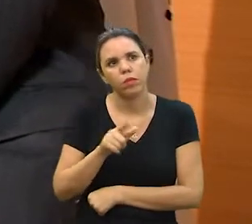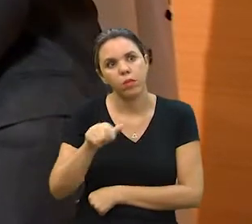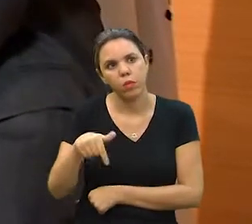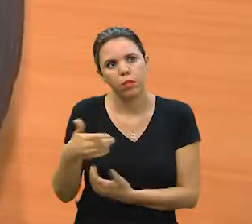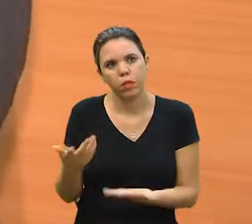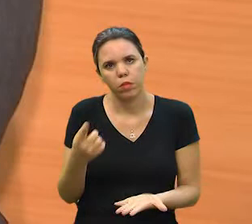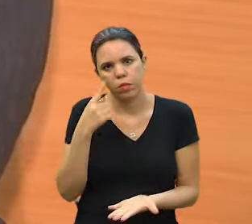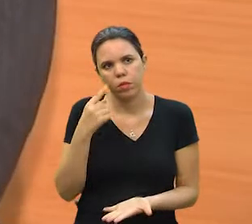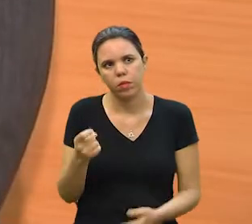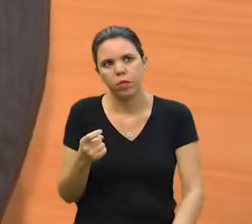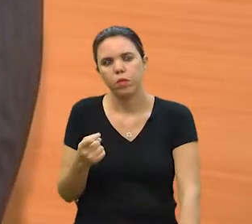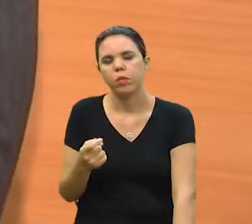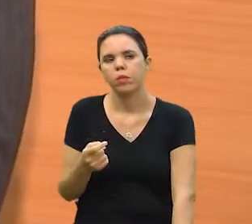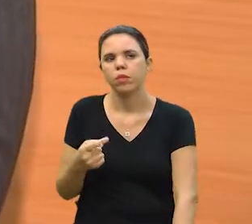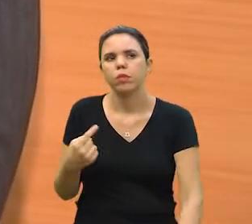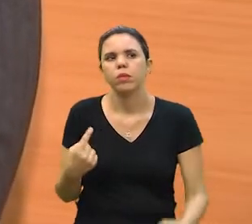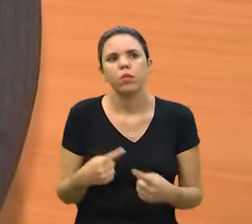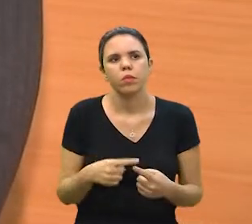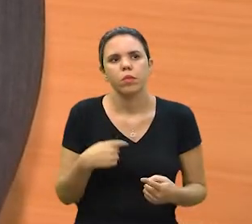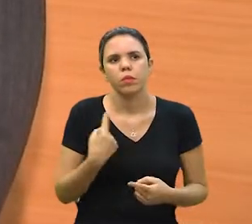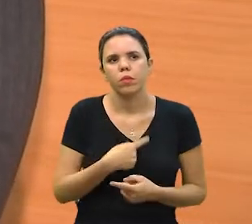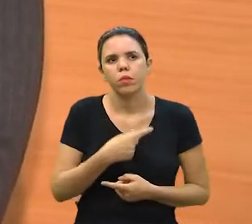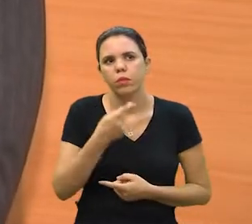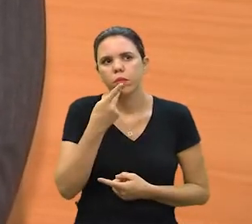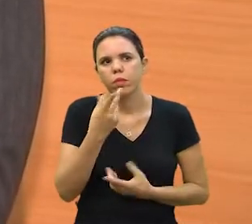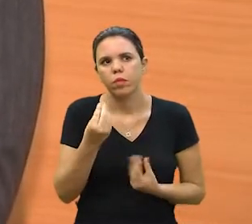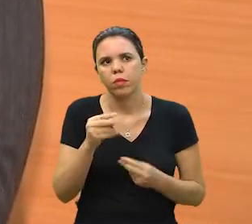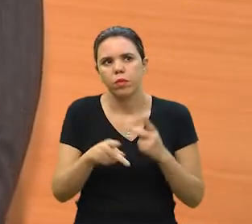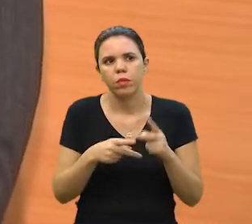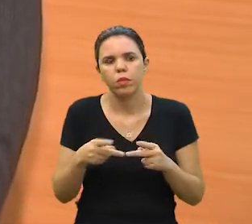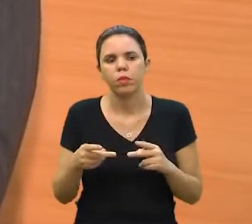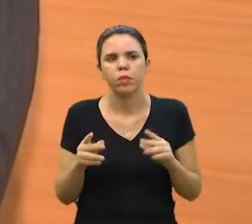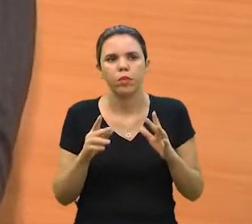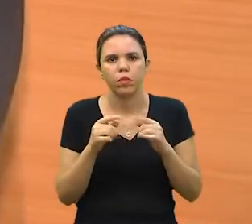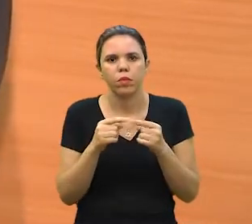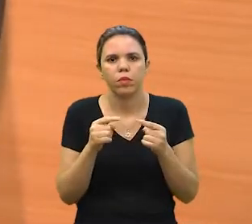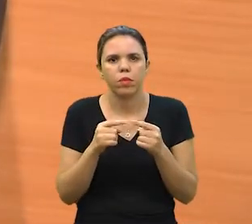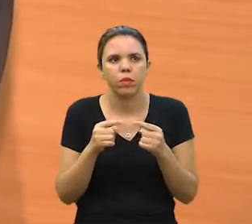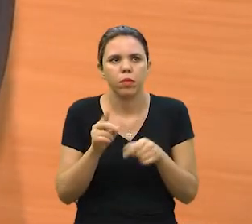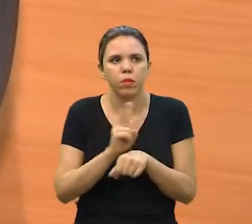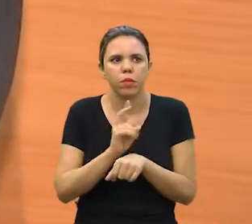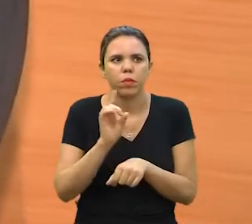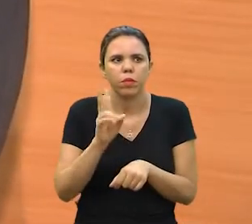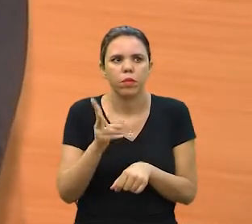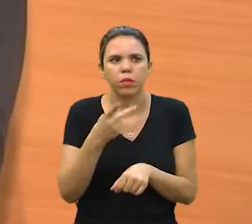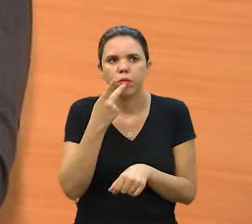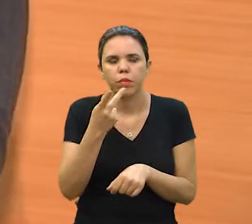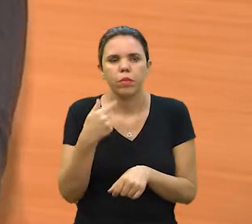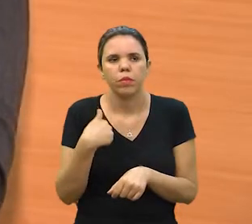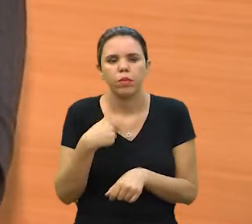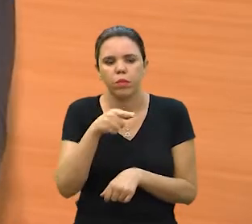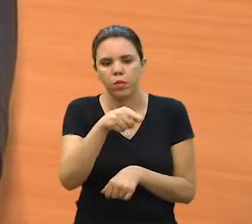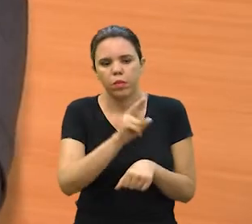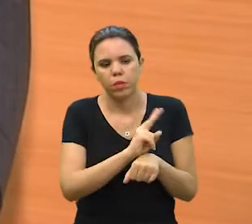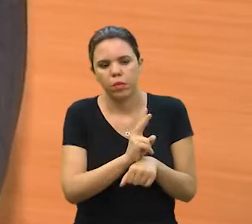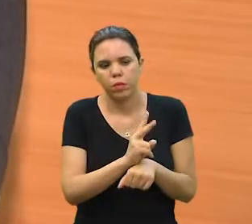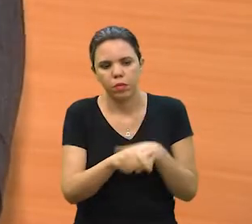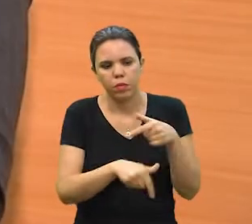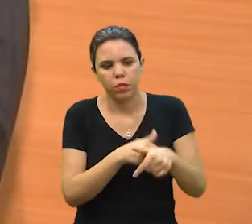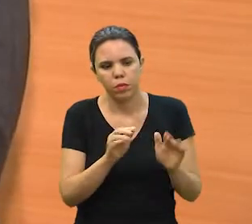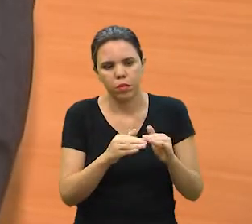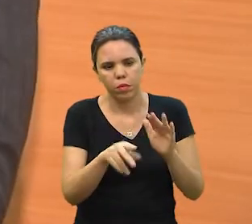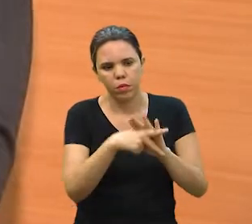conquista. É interessante, né? Porque a gente fala, né? Muita gente me relaciona diretamente com a segurança. Sempre que alguém fala, não,